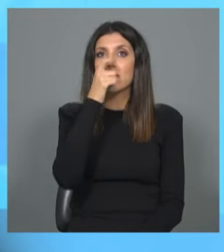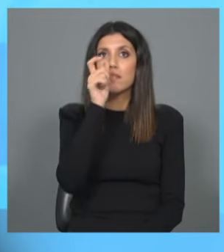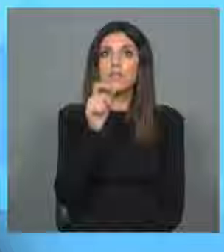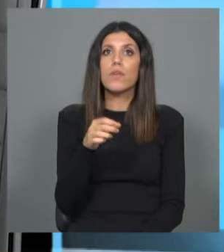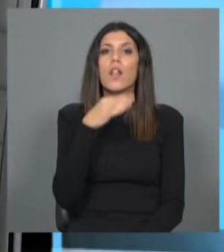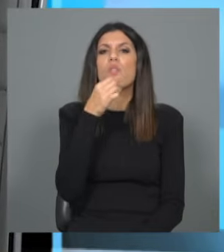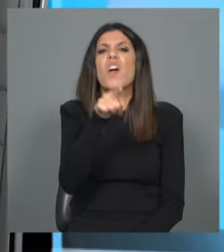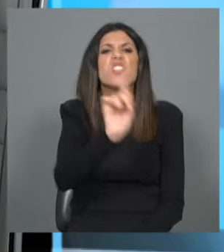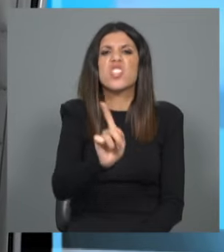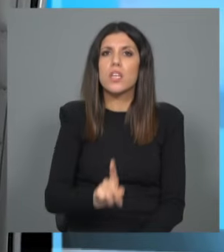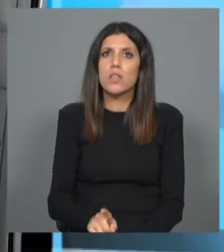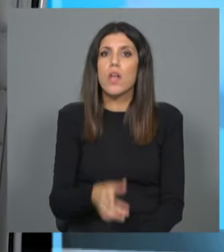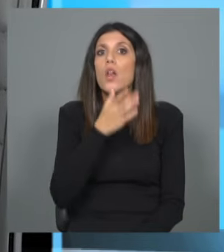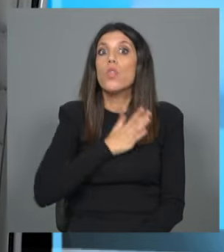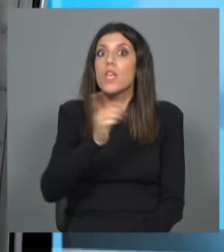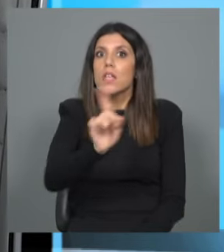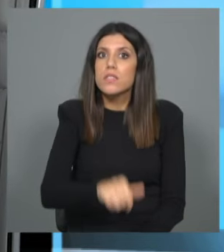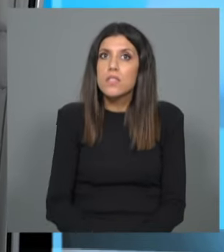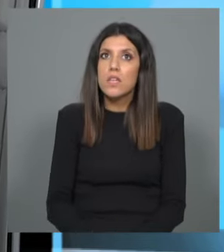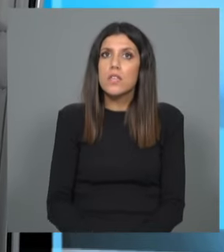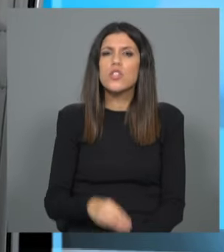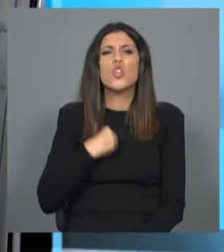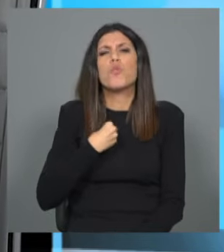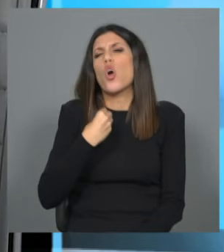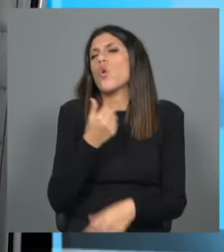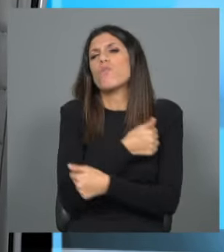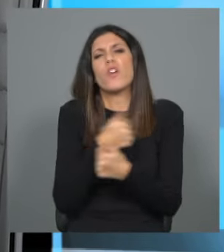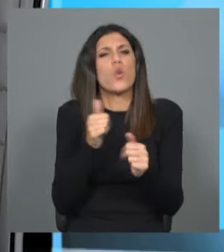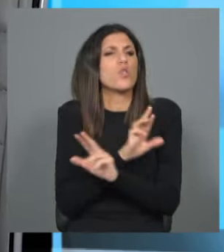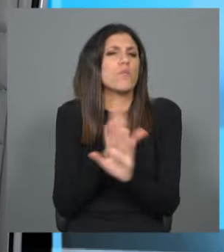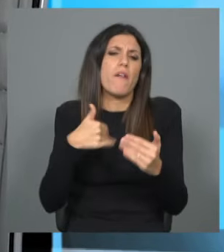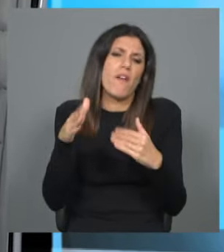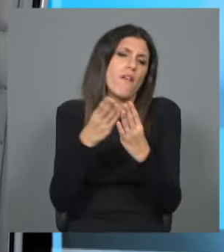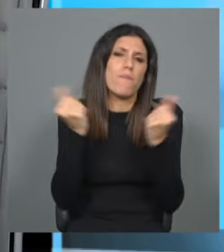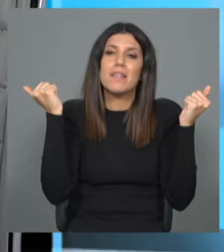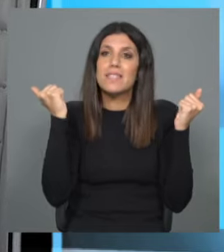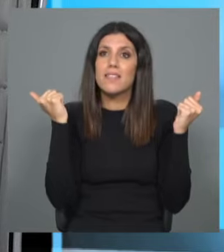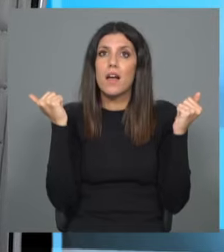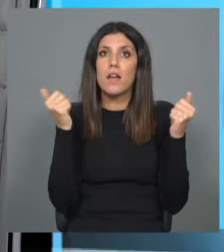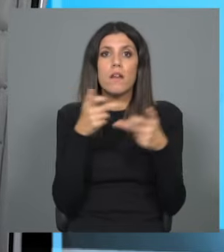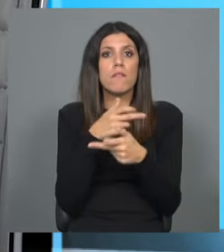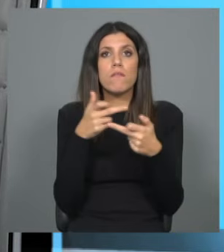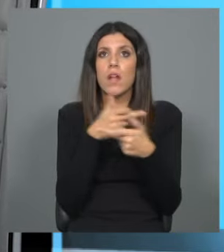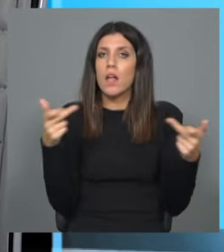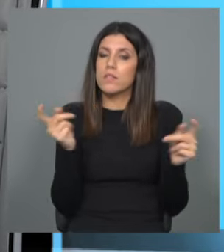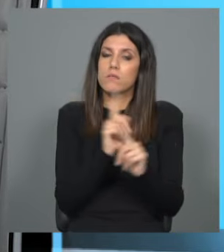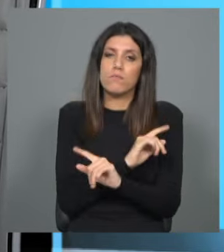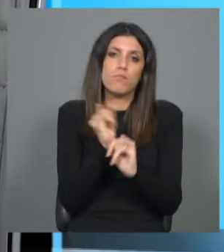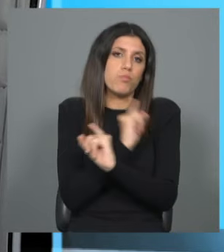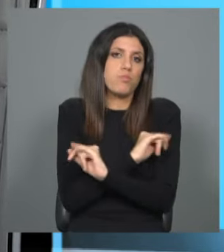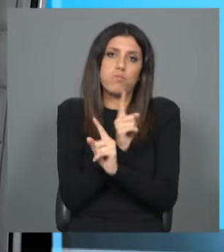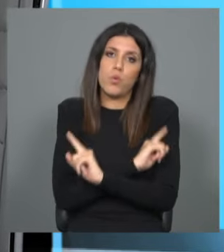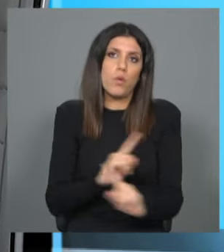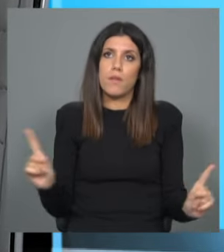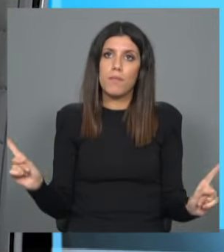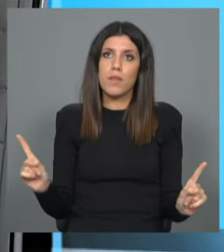disso, não me digas isso, não te preocupes que tudo vai correr bem. Vai passar. Vai passar. Isso são frases proibidas. Proibidas porque